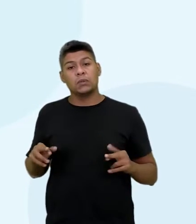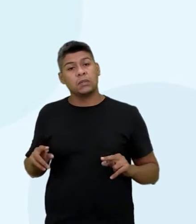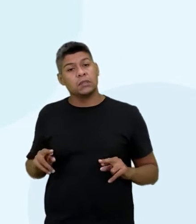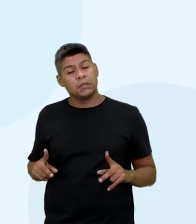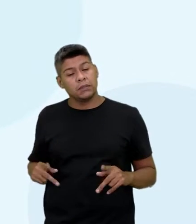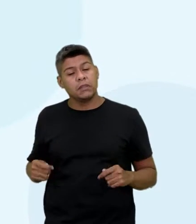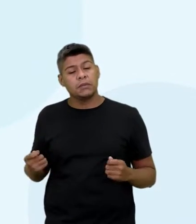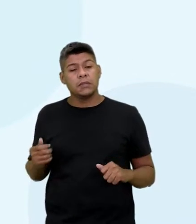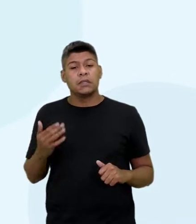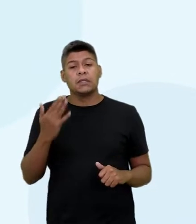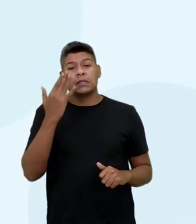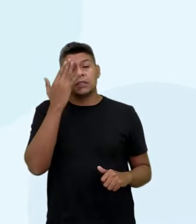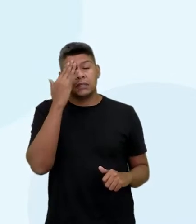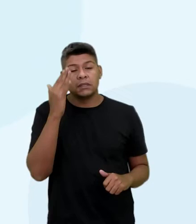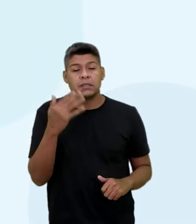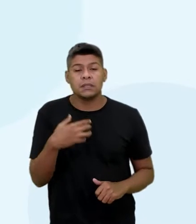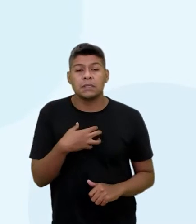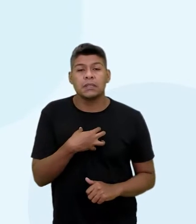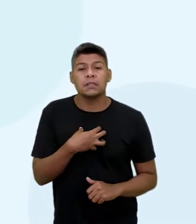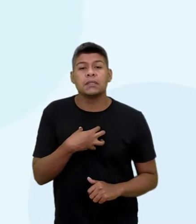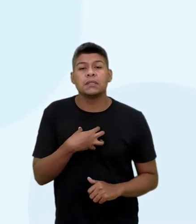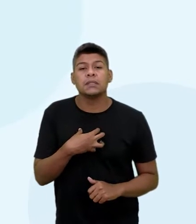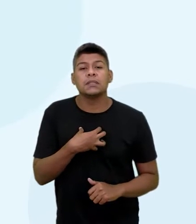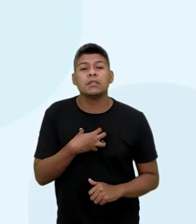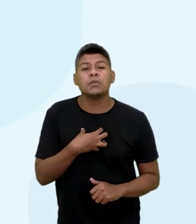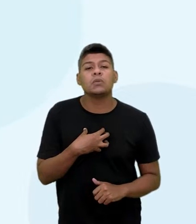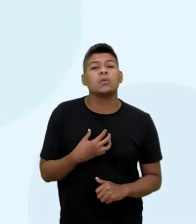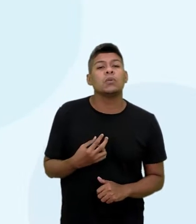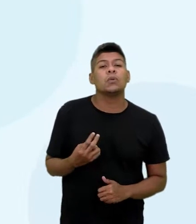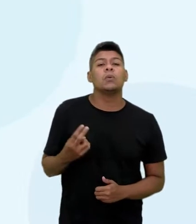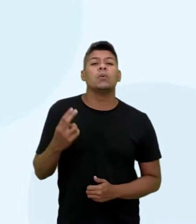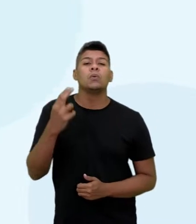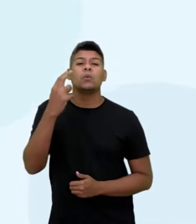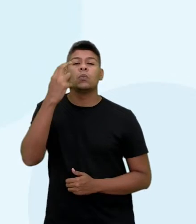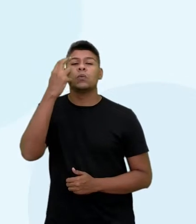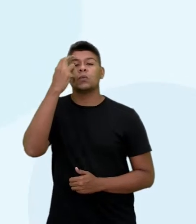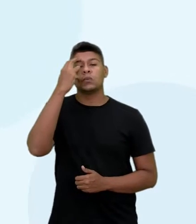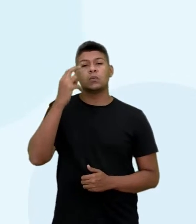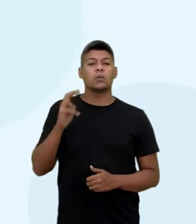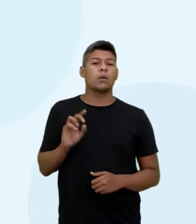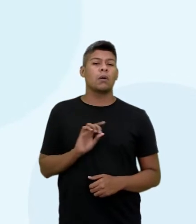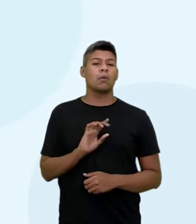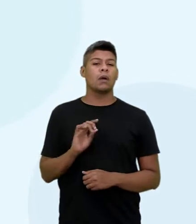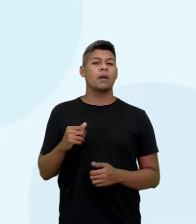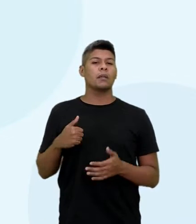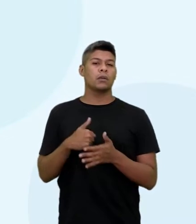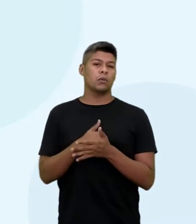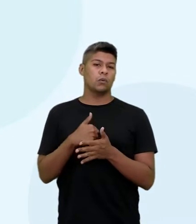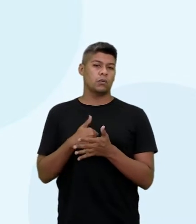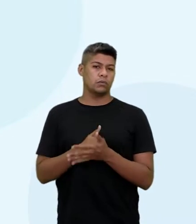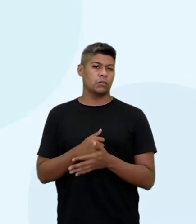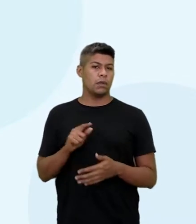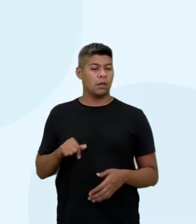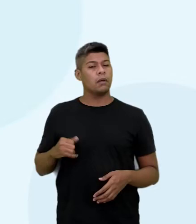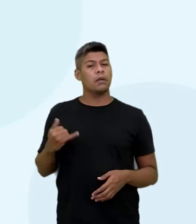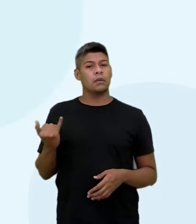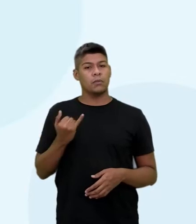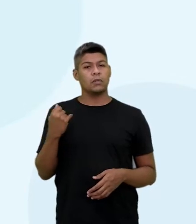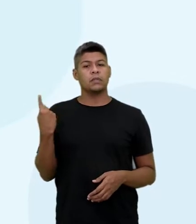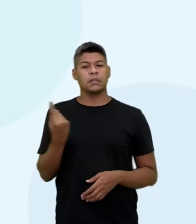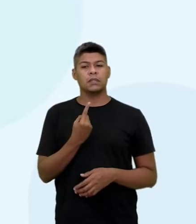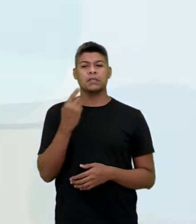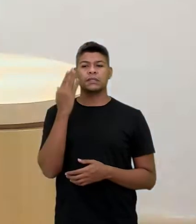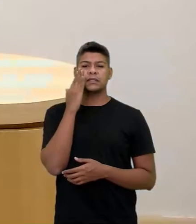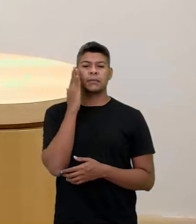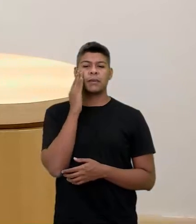entender um pouquinho do sentido cultural que está por trás de cada luta, né? Então olha só como que é importante a gente saber mais sobre